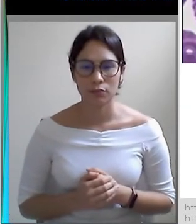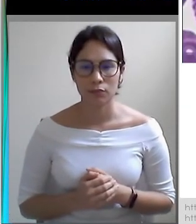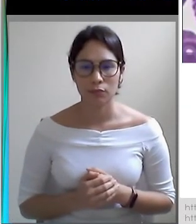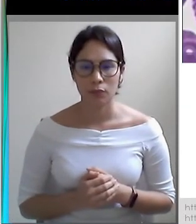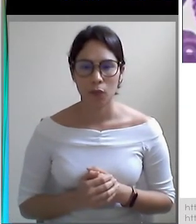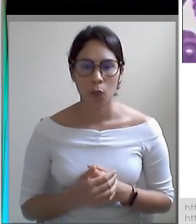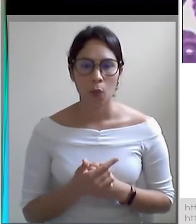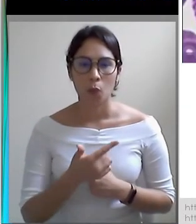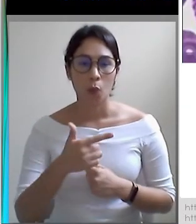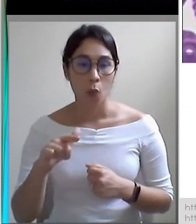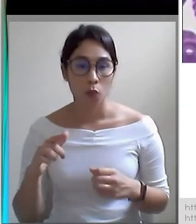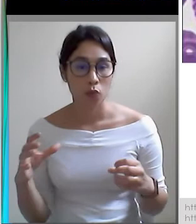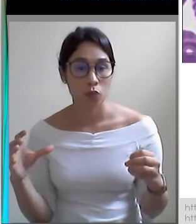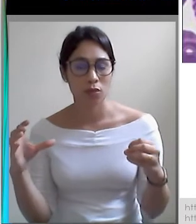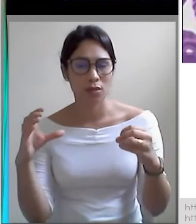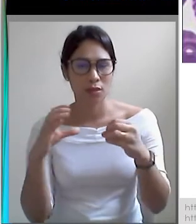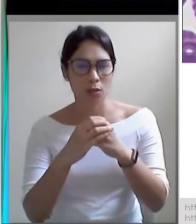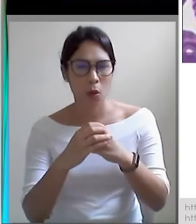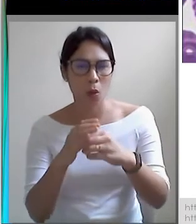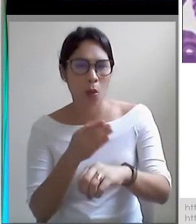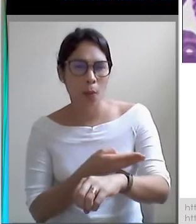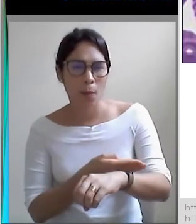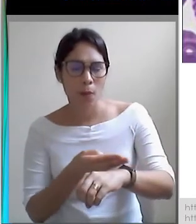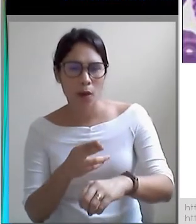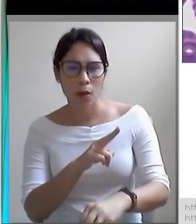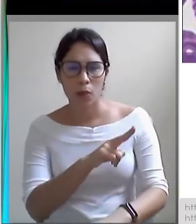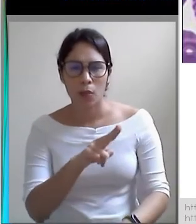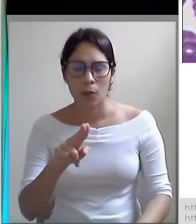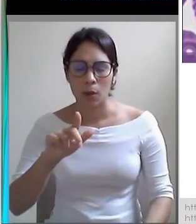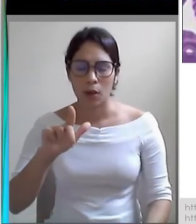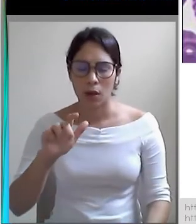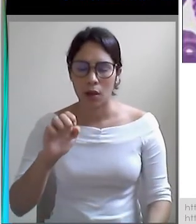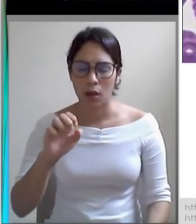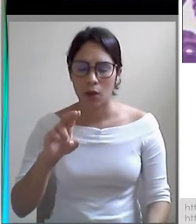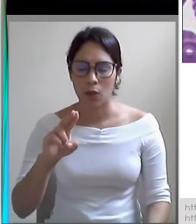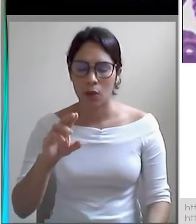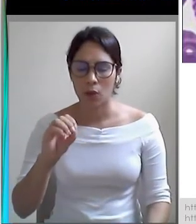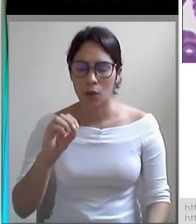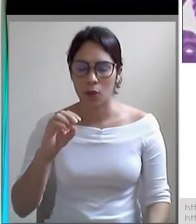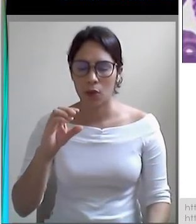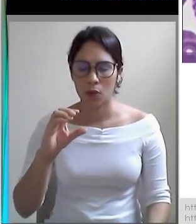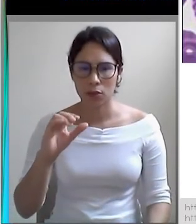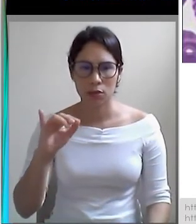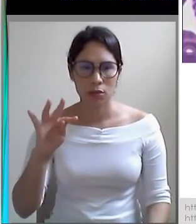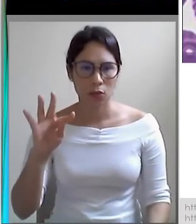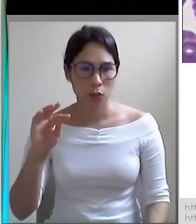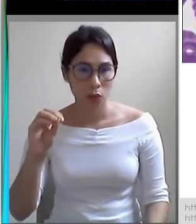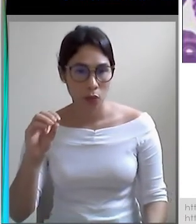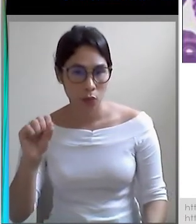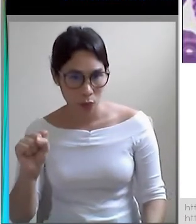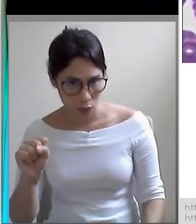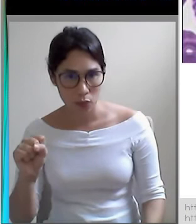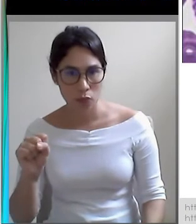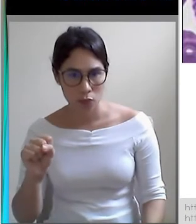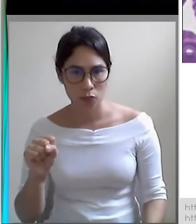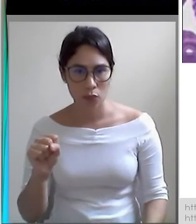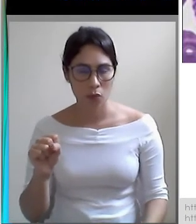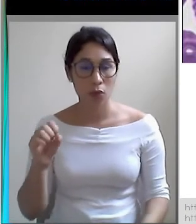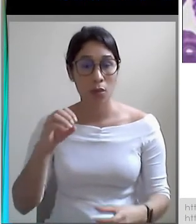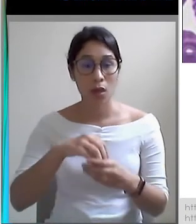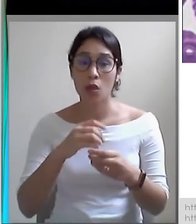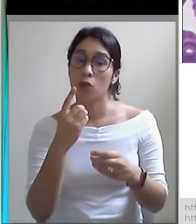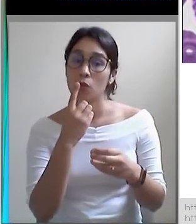Os leucócitos referem-se às células brancas do sangue. Eles são carreados pelo sangue, contudo